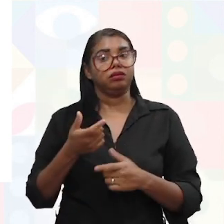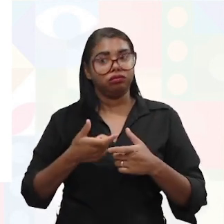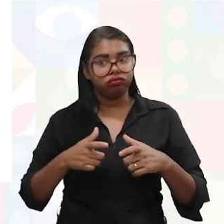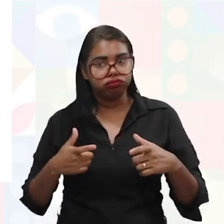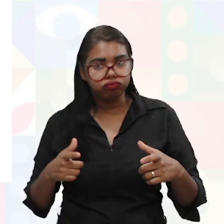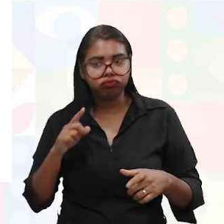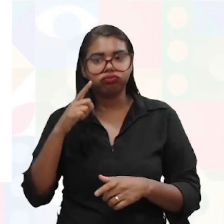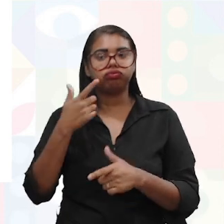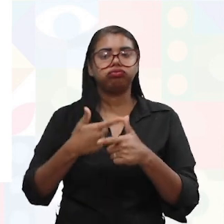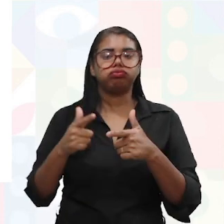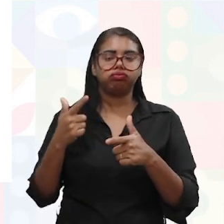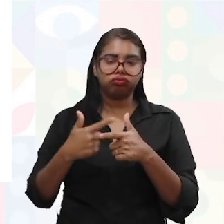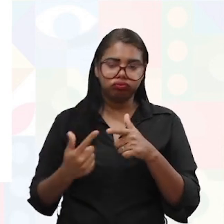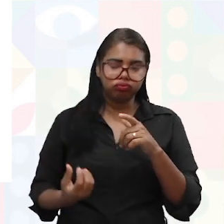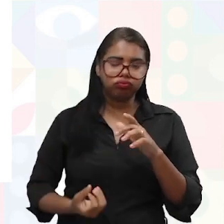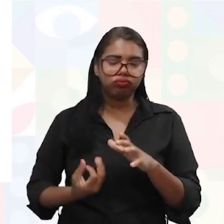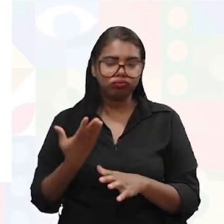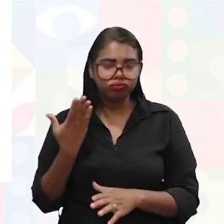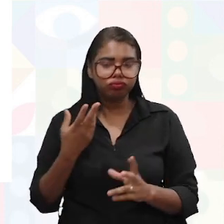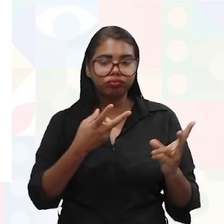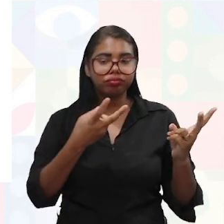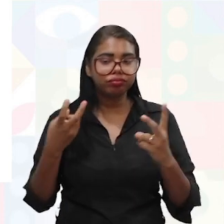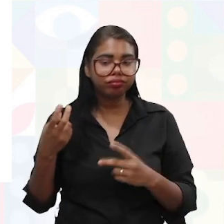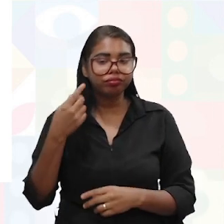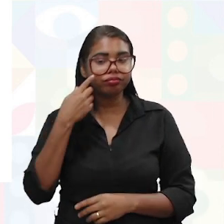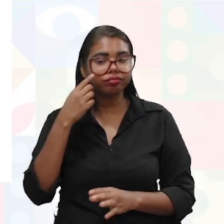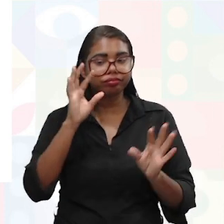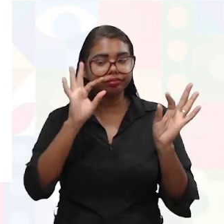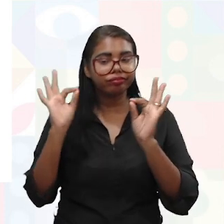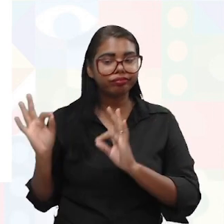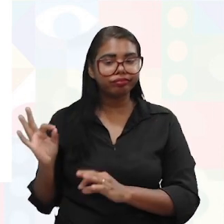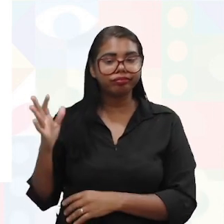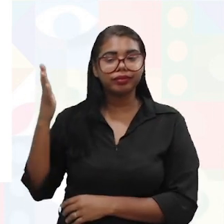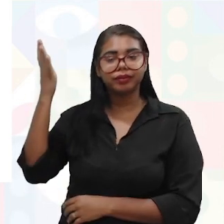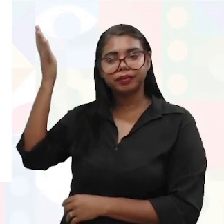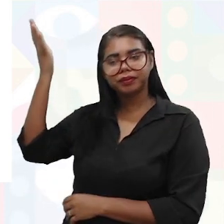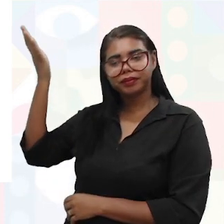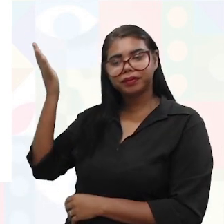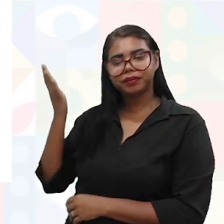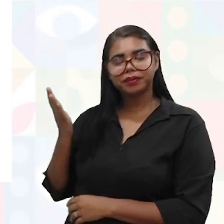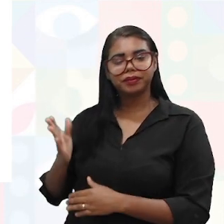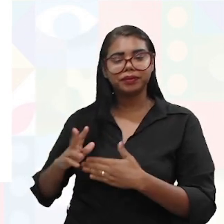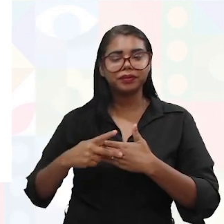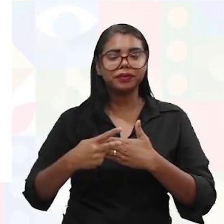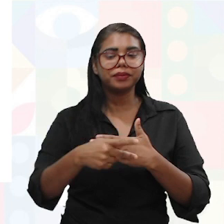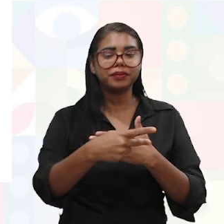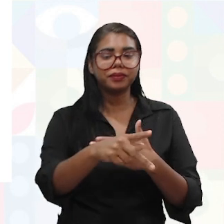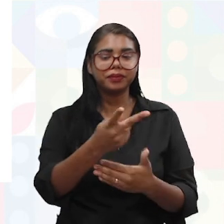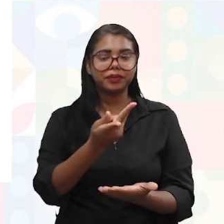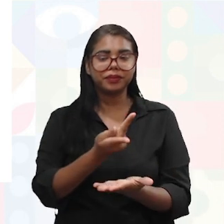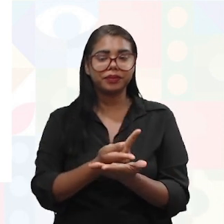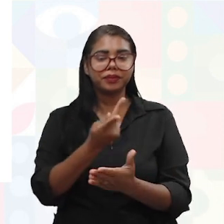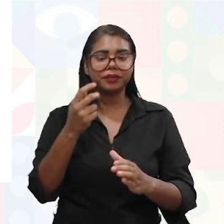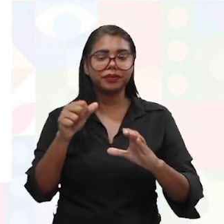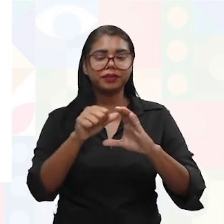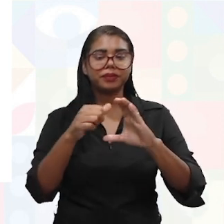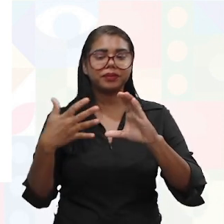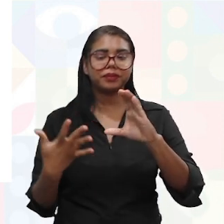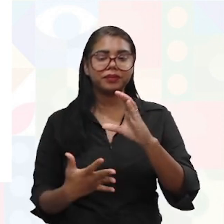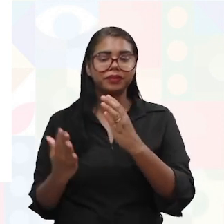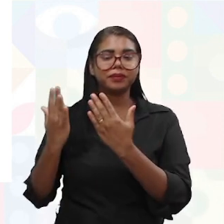acidente Então vamos ficar atentos bom outro ponto consequências decorrentes dos aspectos